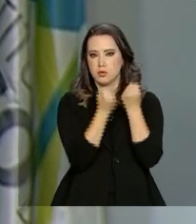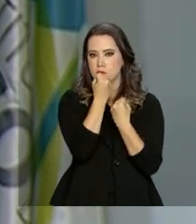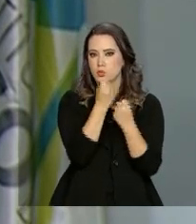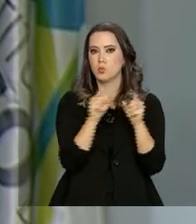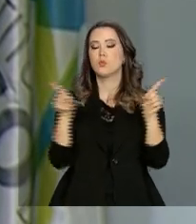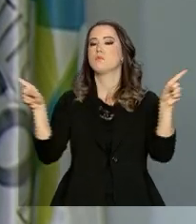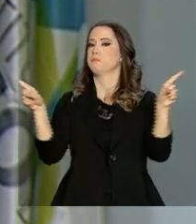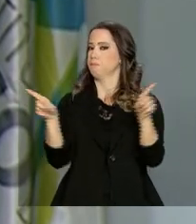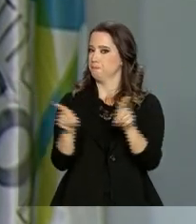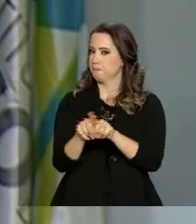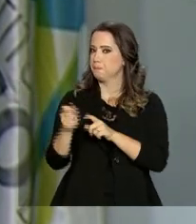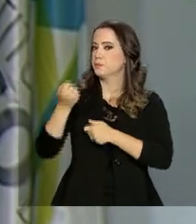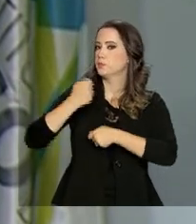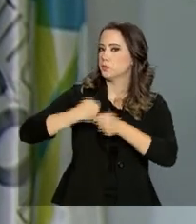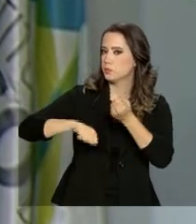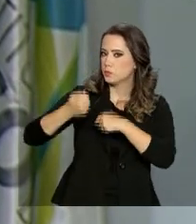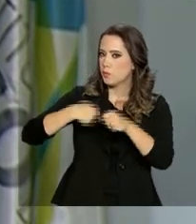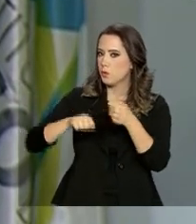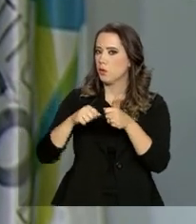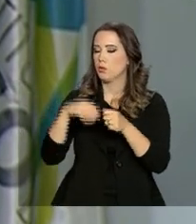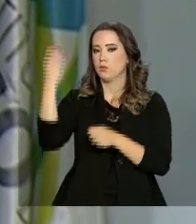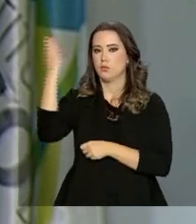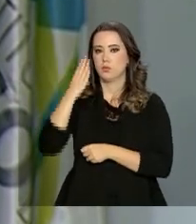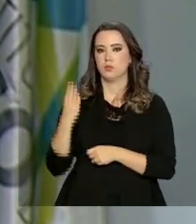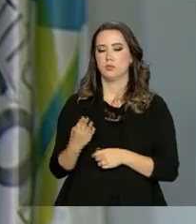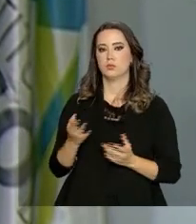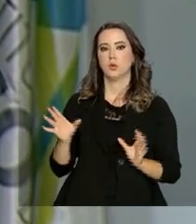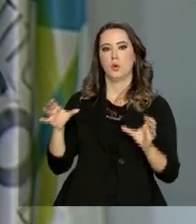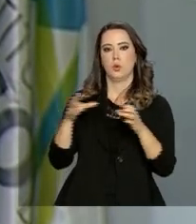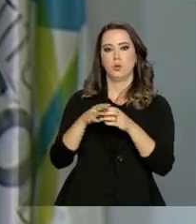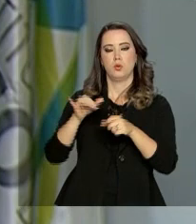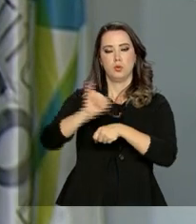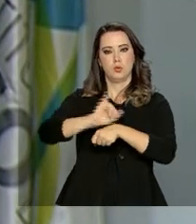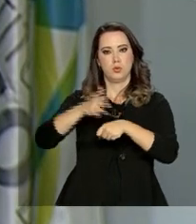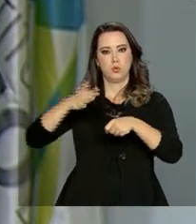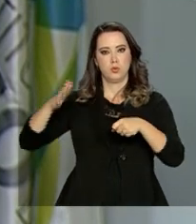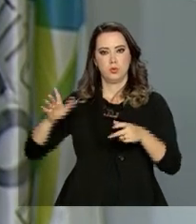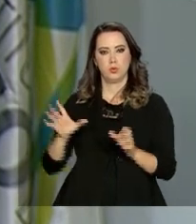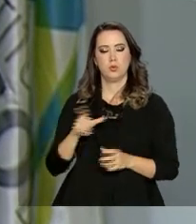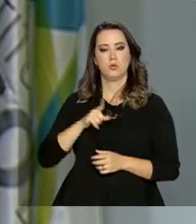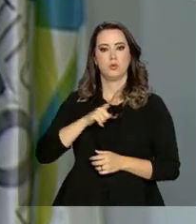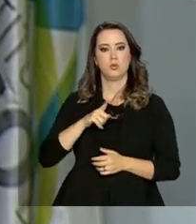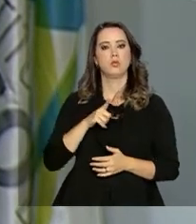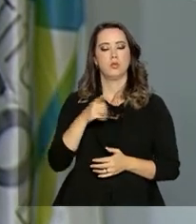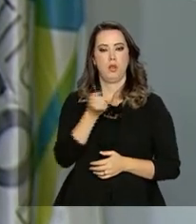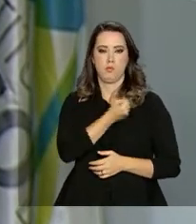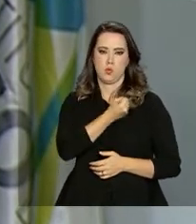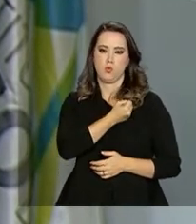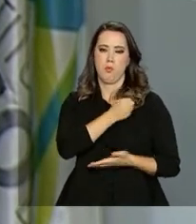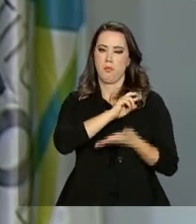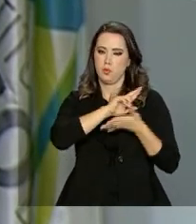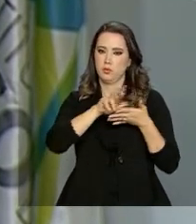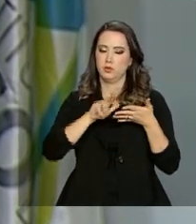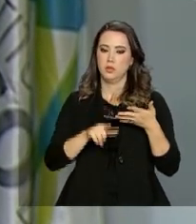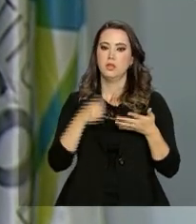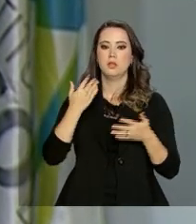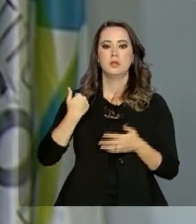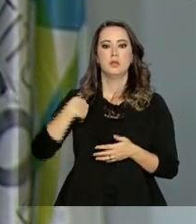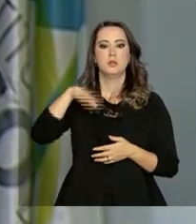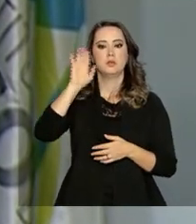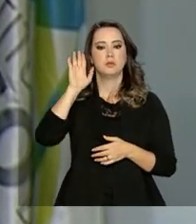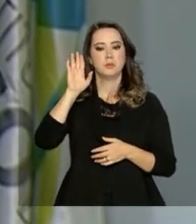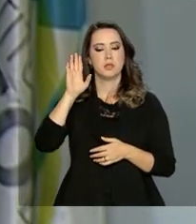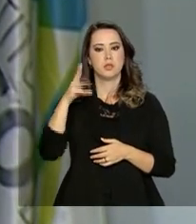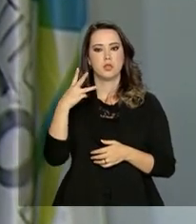economia a setor de aço tem é que estes dados não produz mais de 30